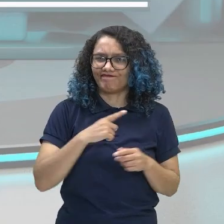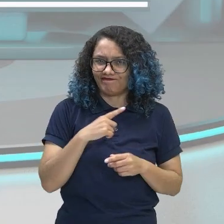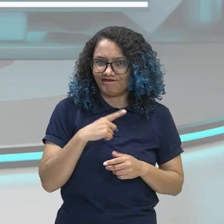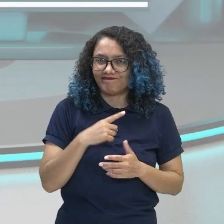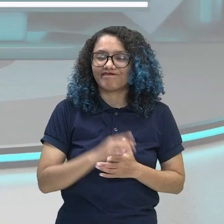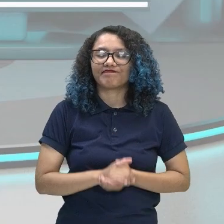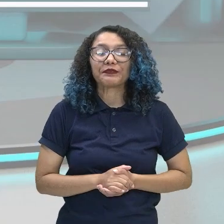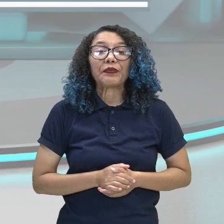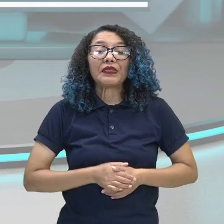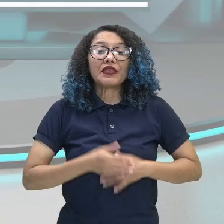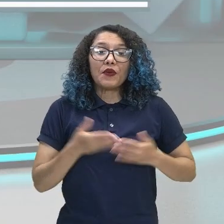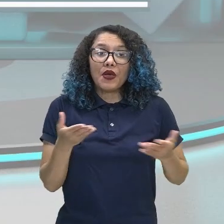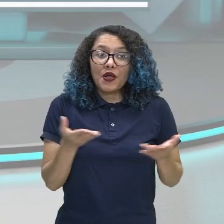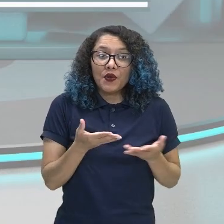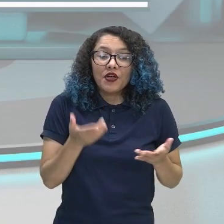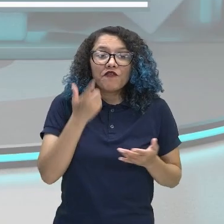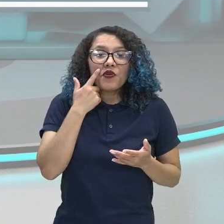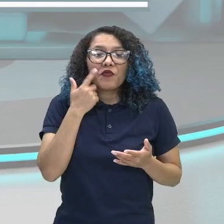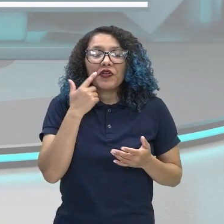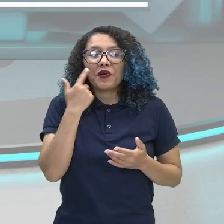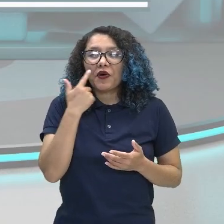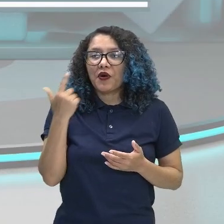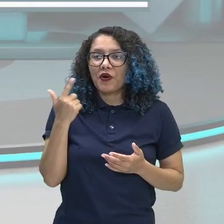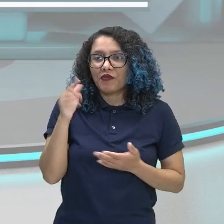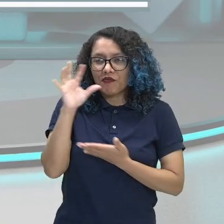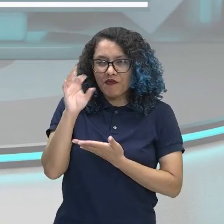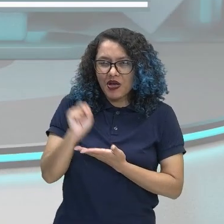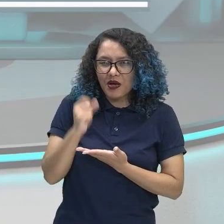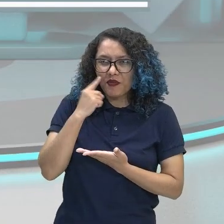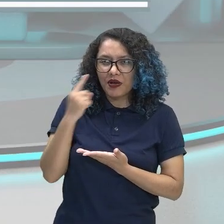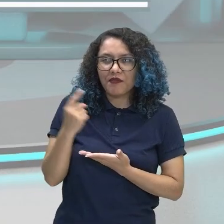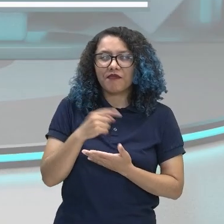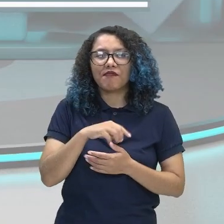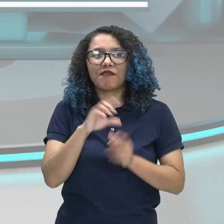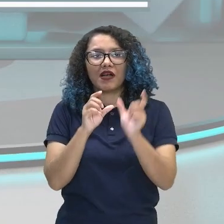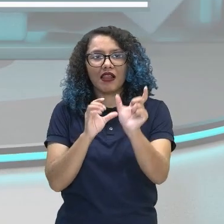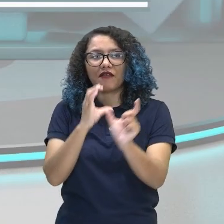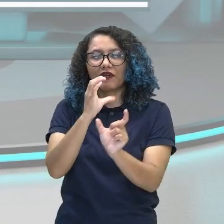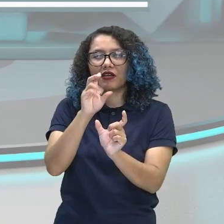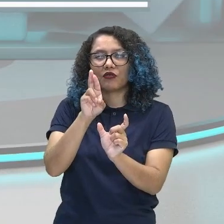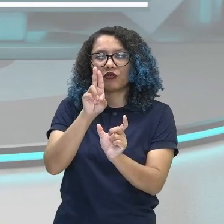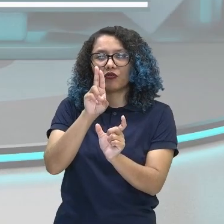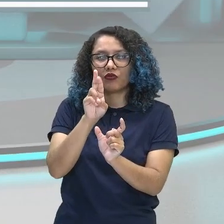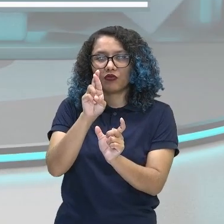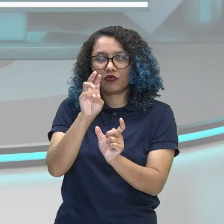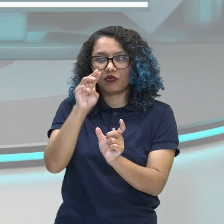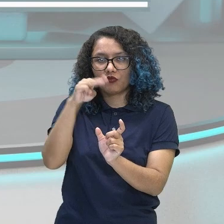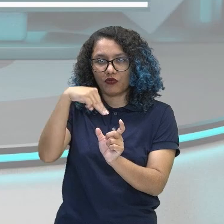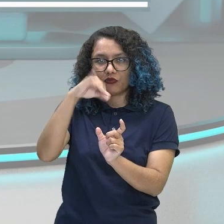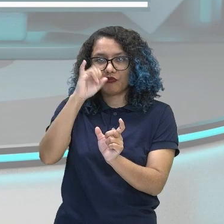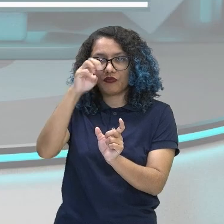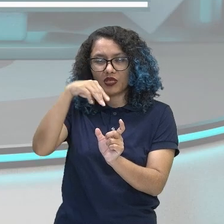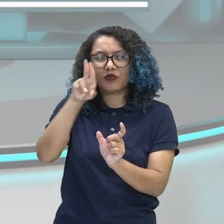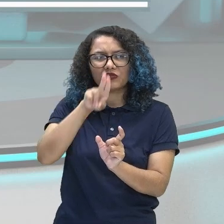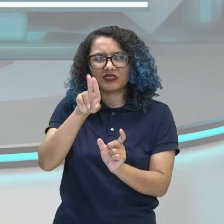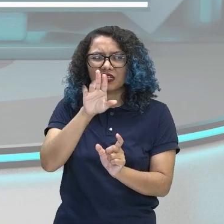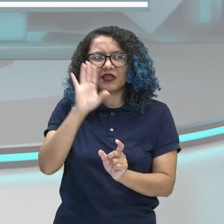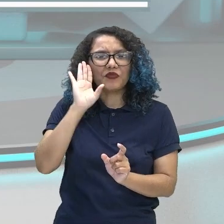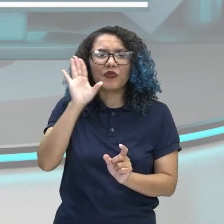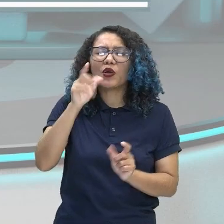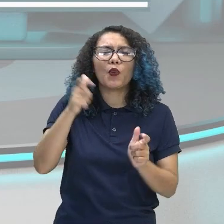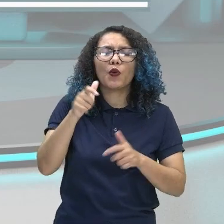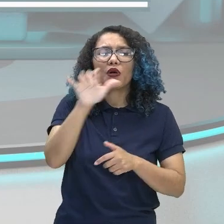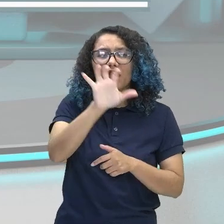podemos observar nesse mapa, nós temos a palavra curumim, que é muito utilizada na região norte, principalmente. Por quê? Por causa